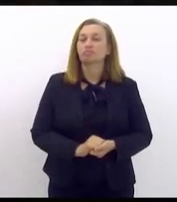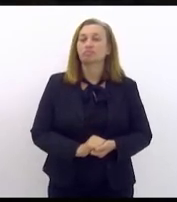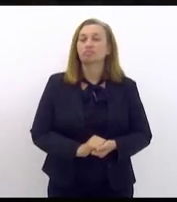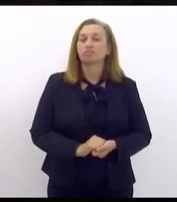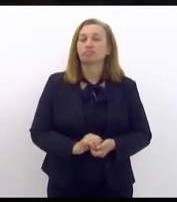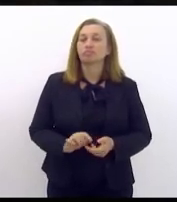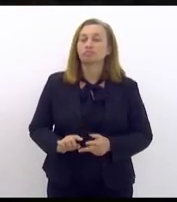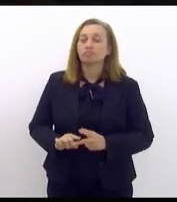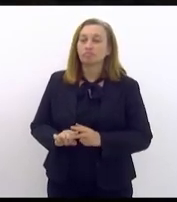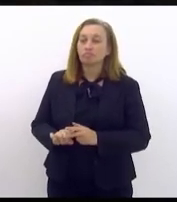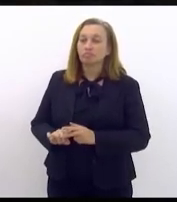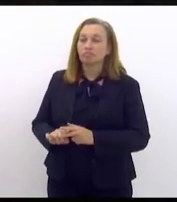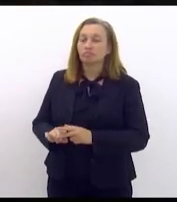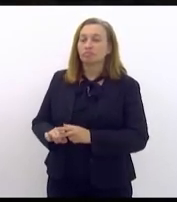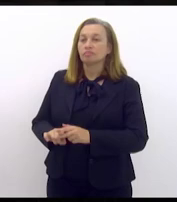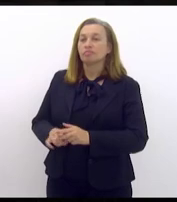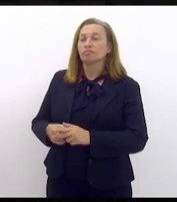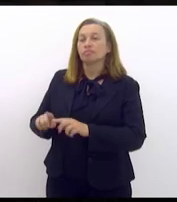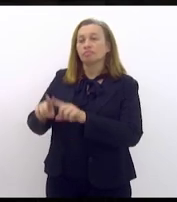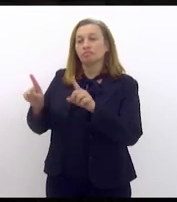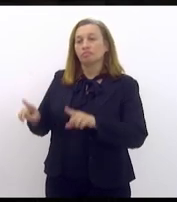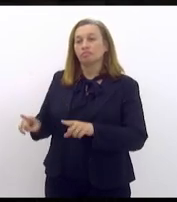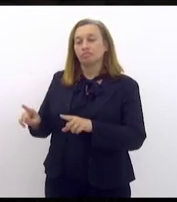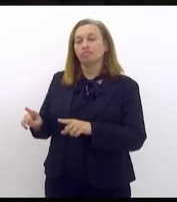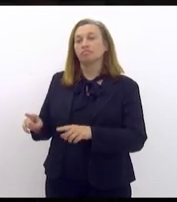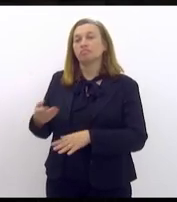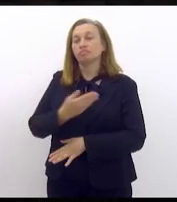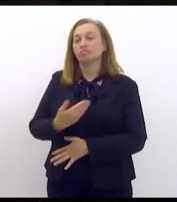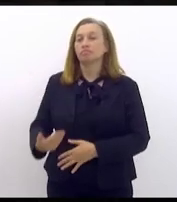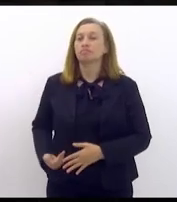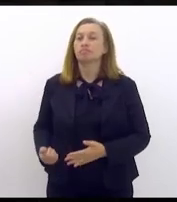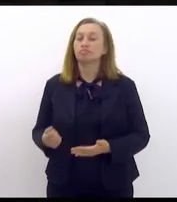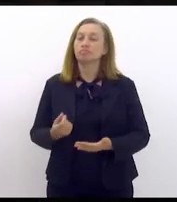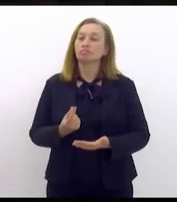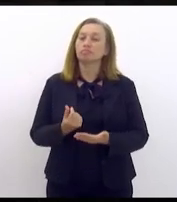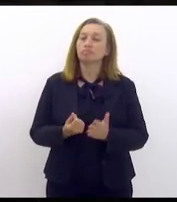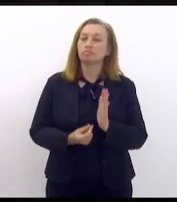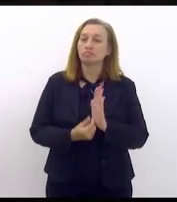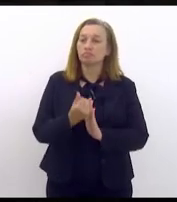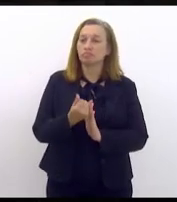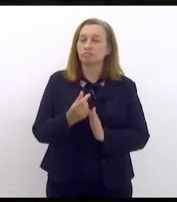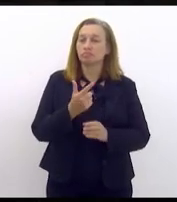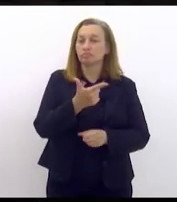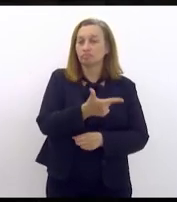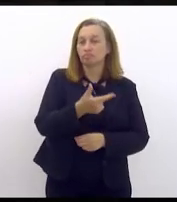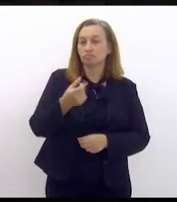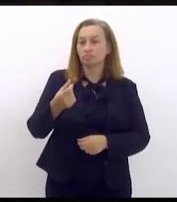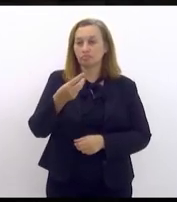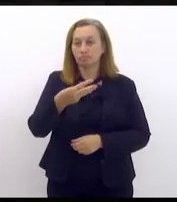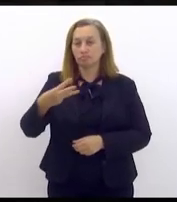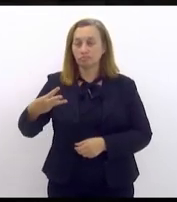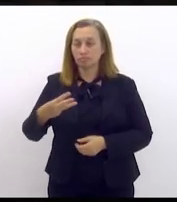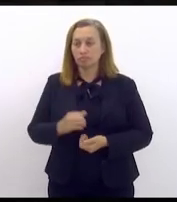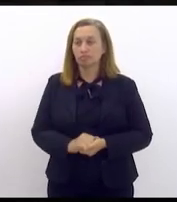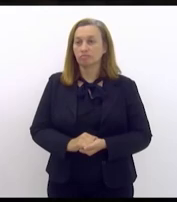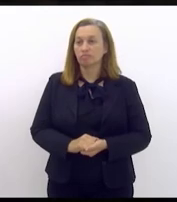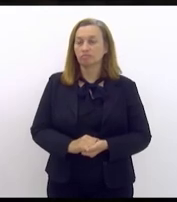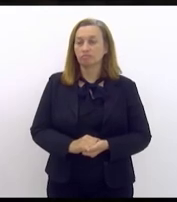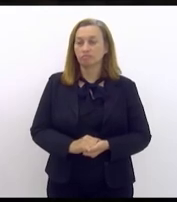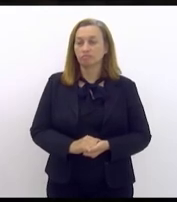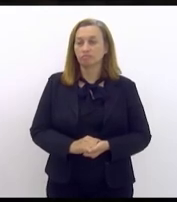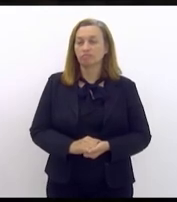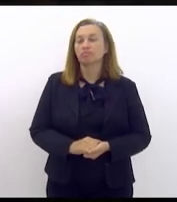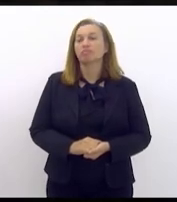recomposição dos postos de trabalho em relação ao orçamento de 2023. Ora, pelo segundo trimestre